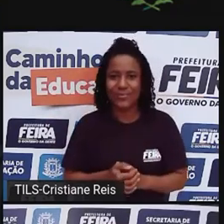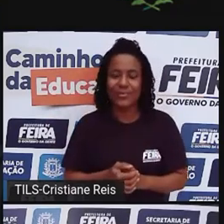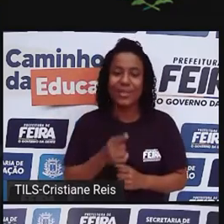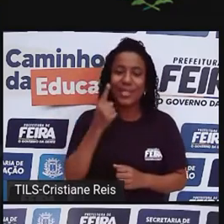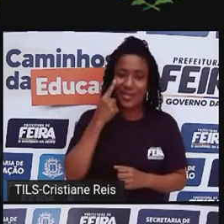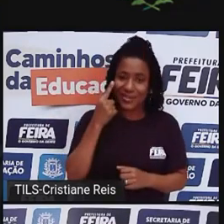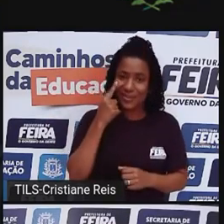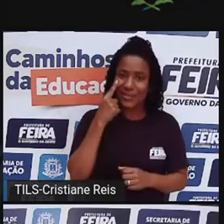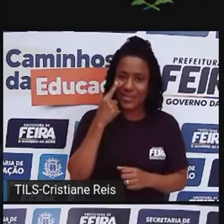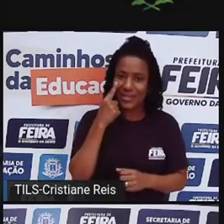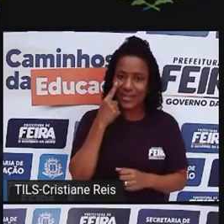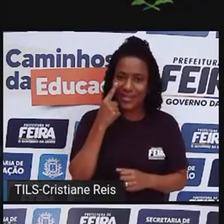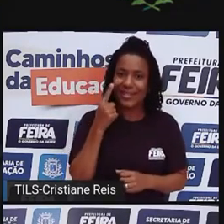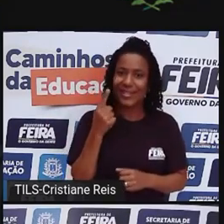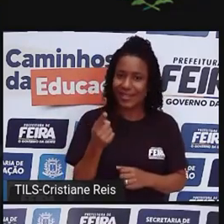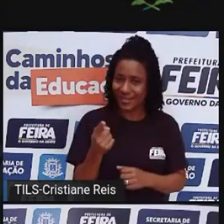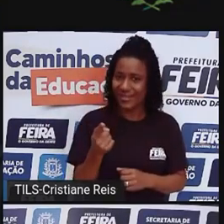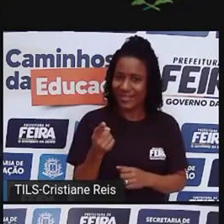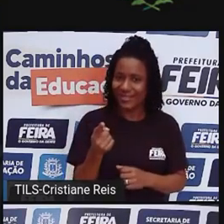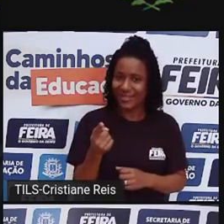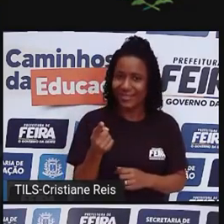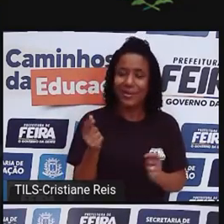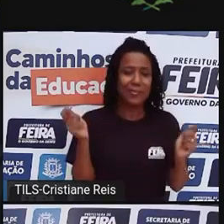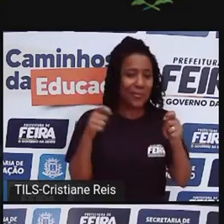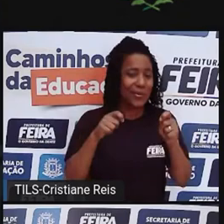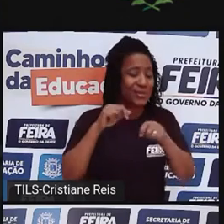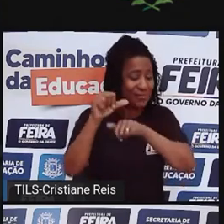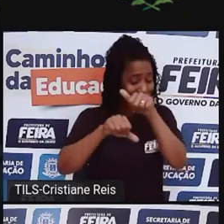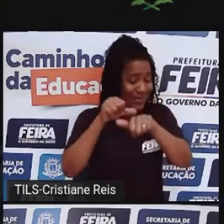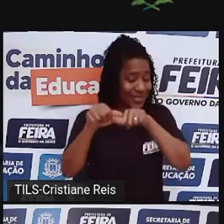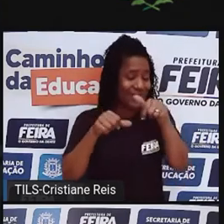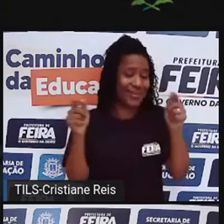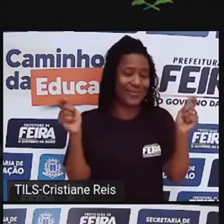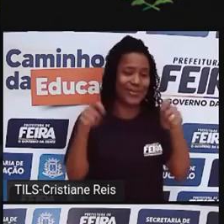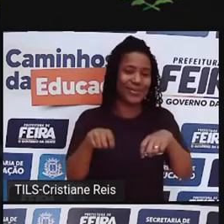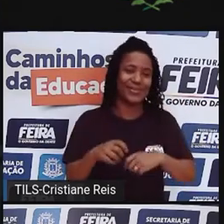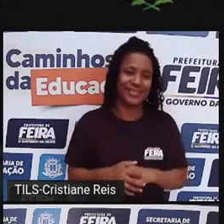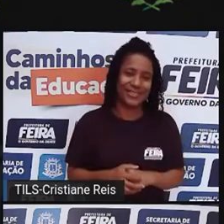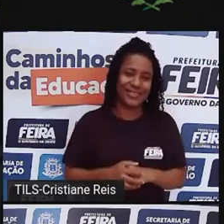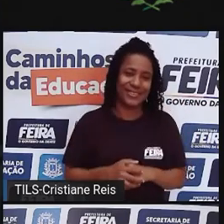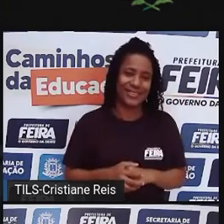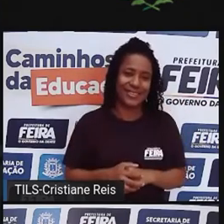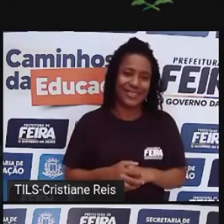a indústria viu como aquilo poderia lucrar. Tanto que do nada apareceu,